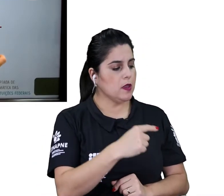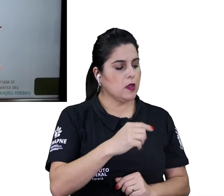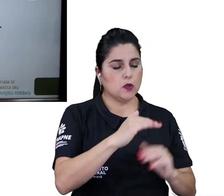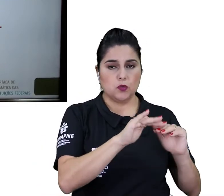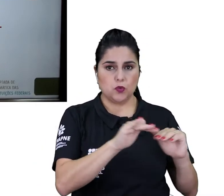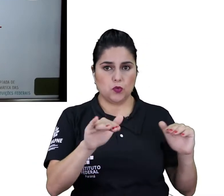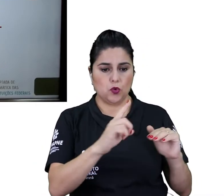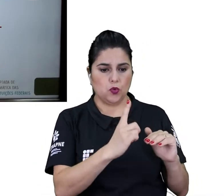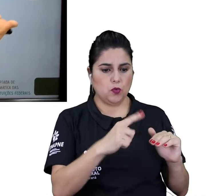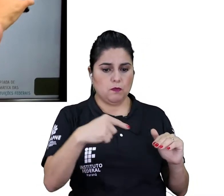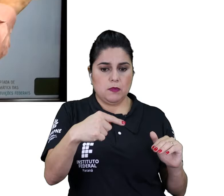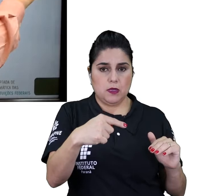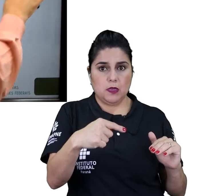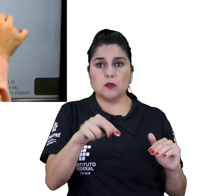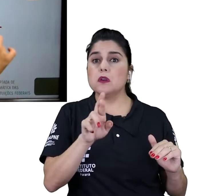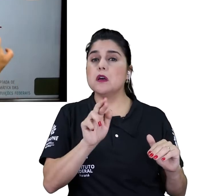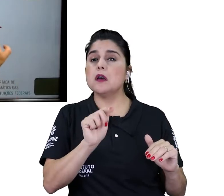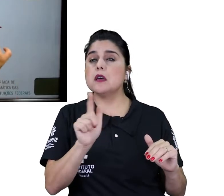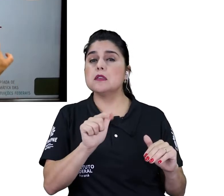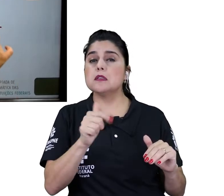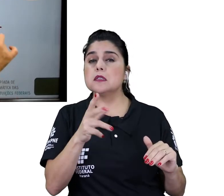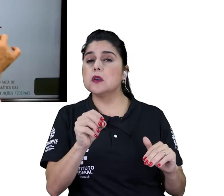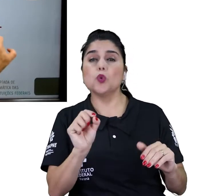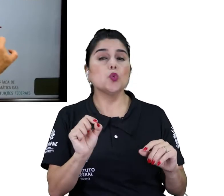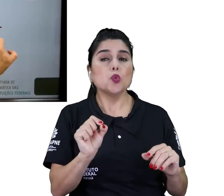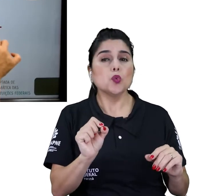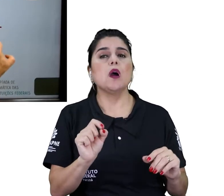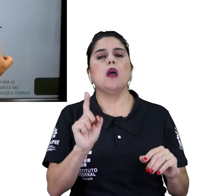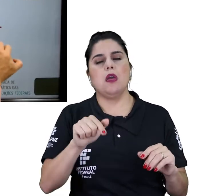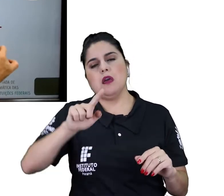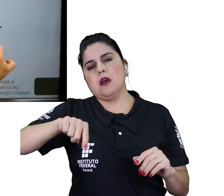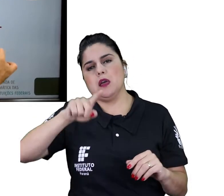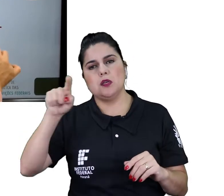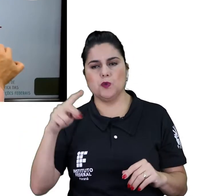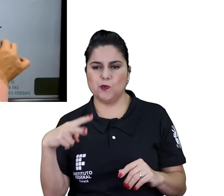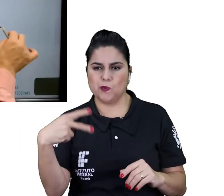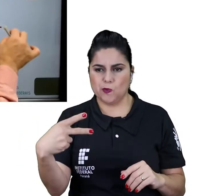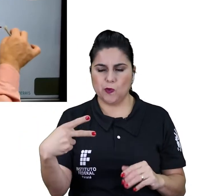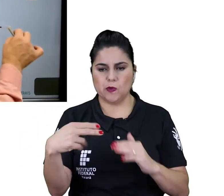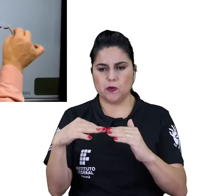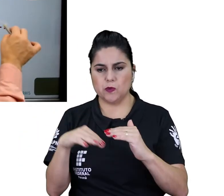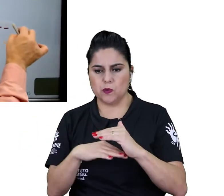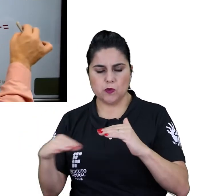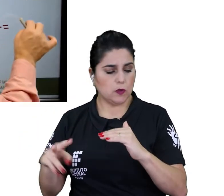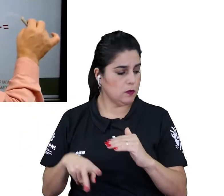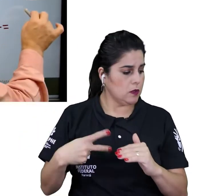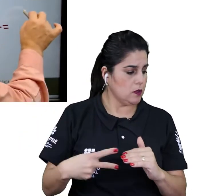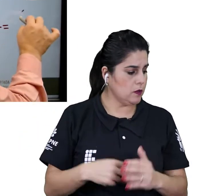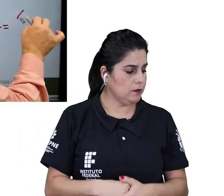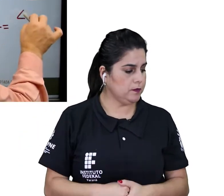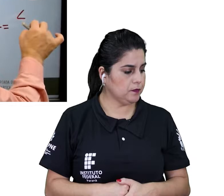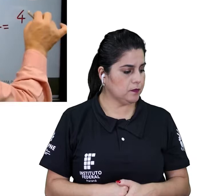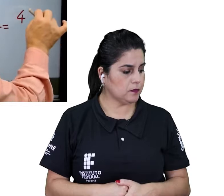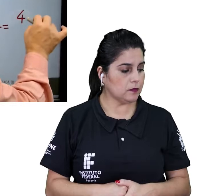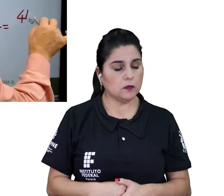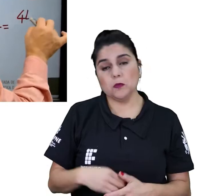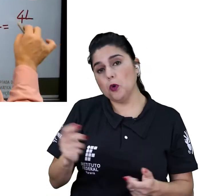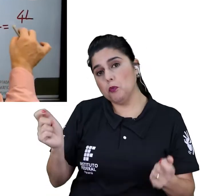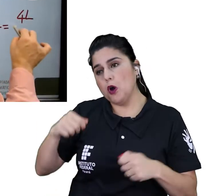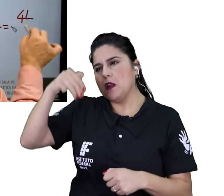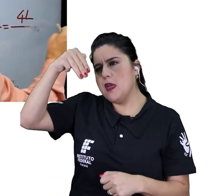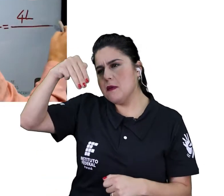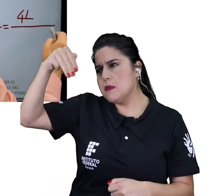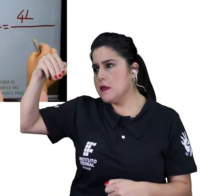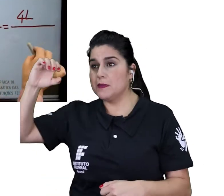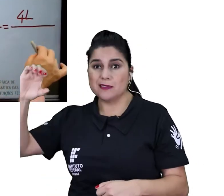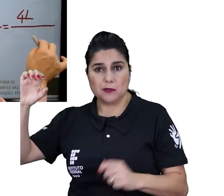1 menos a razão. A razão é raiz de 2 sobre 2. Podemos aqui tirar o mínimo